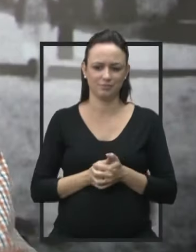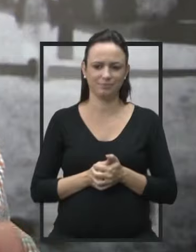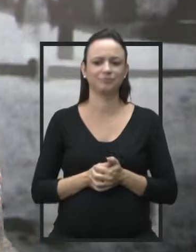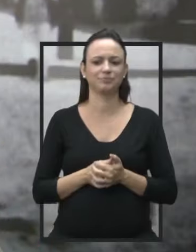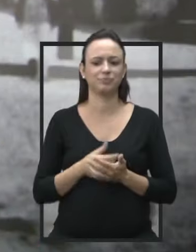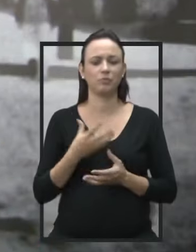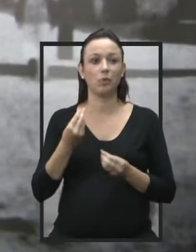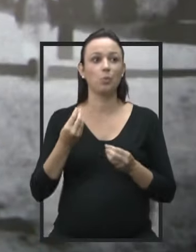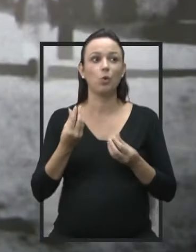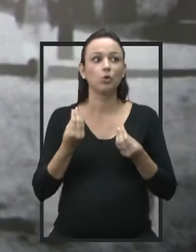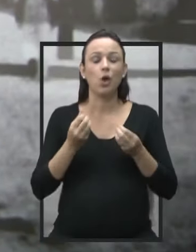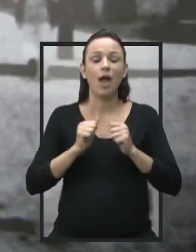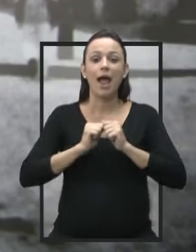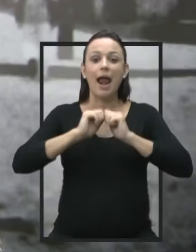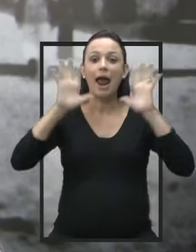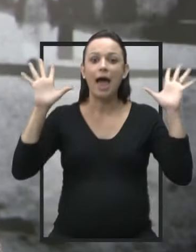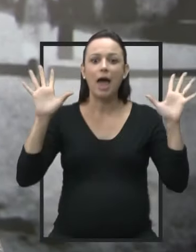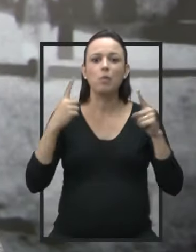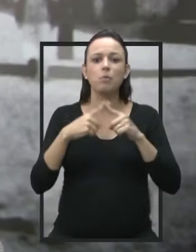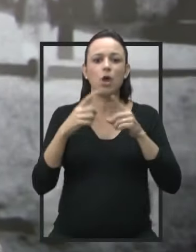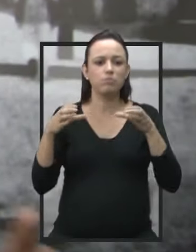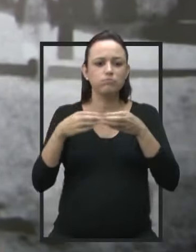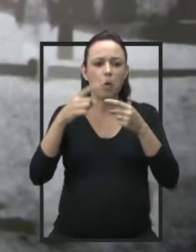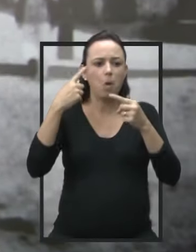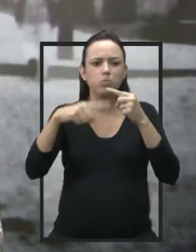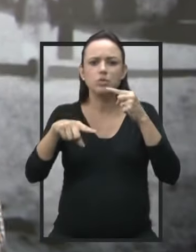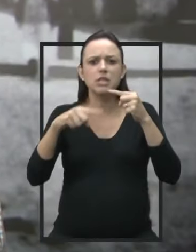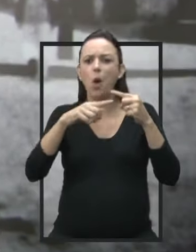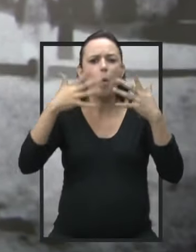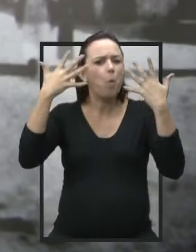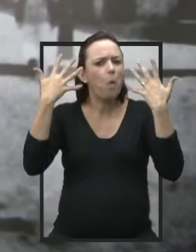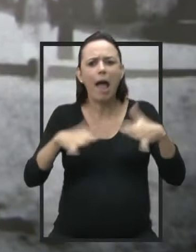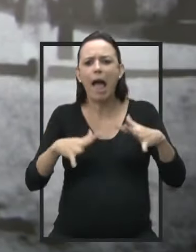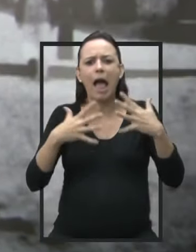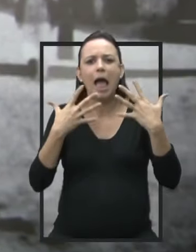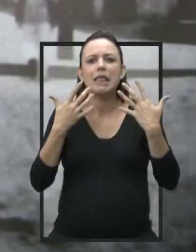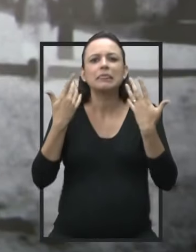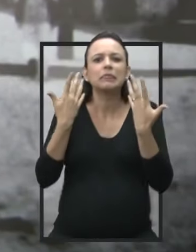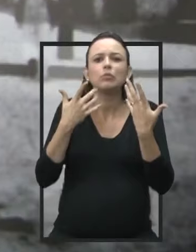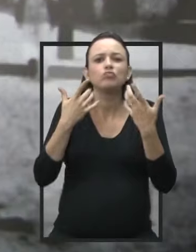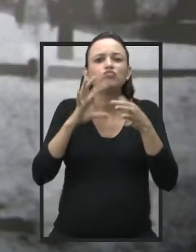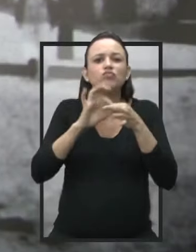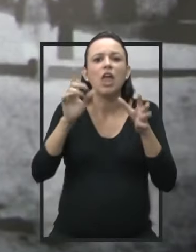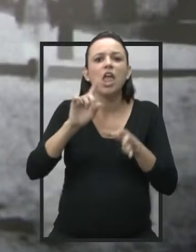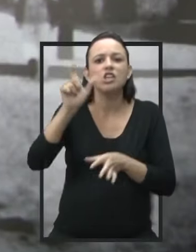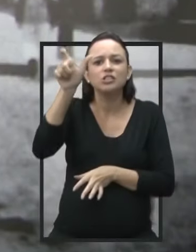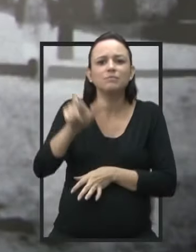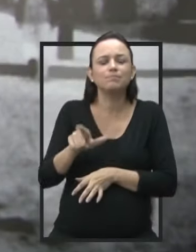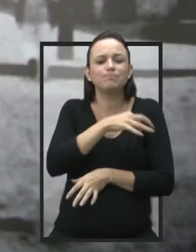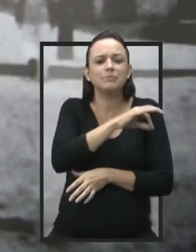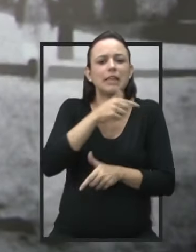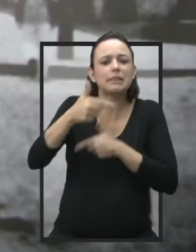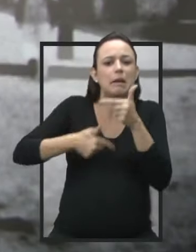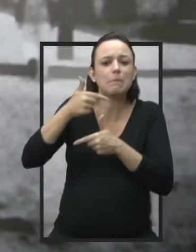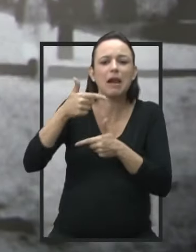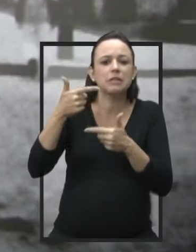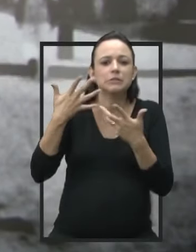Foi muito claro, né? Muito que era uma oposição para não deixar o Ziem trabalhar, né?